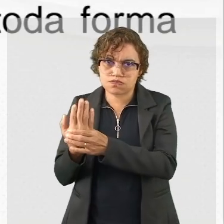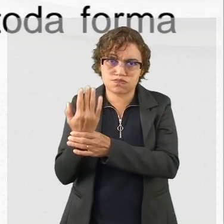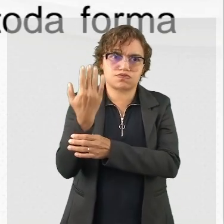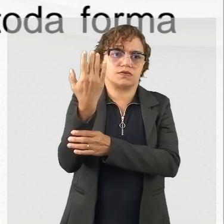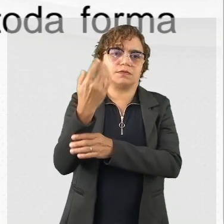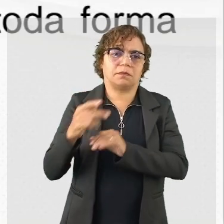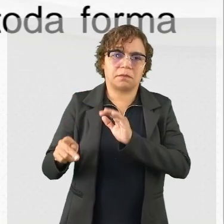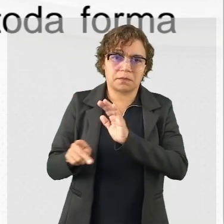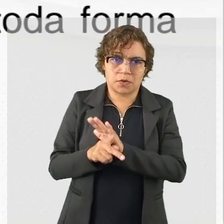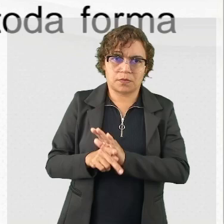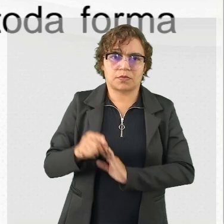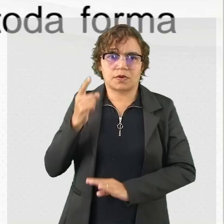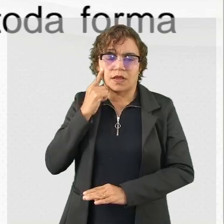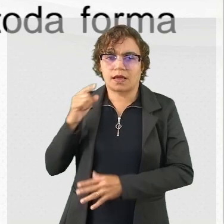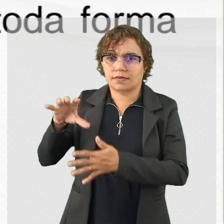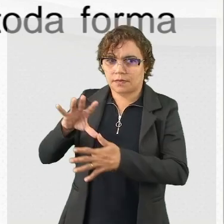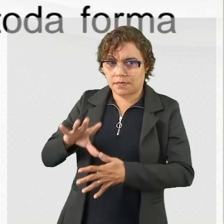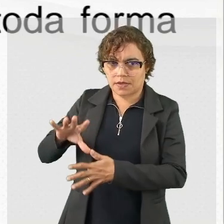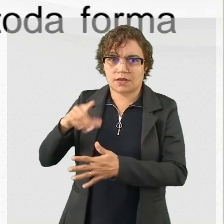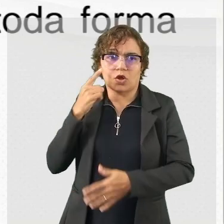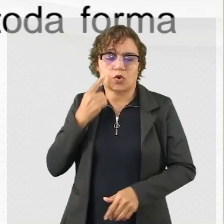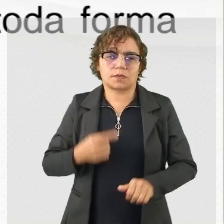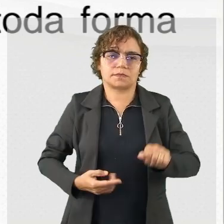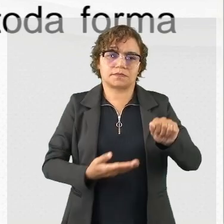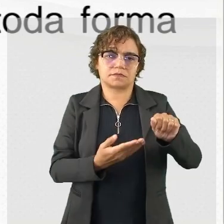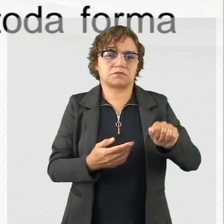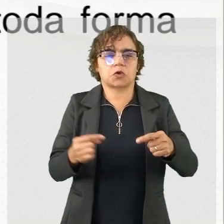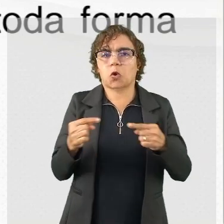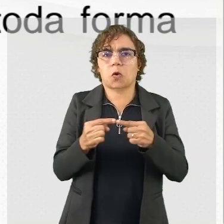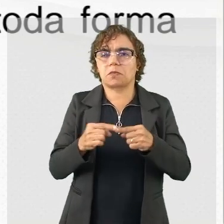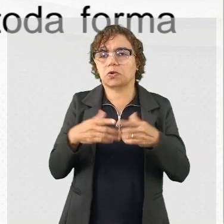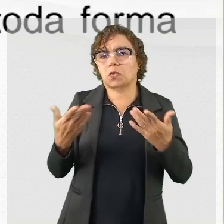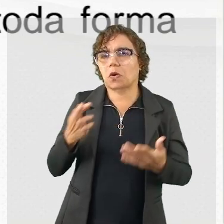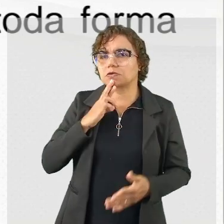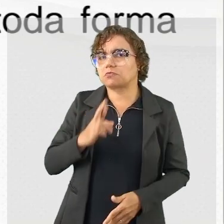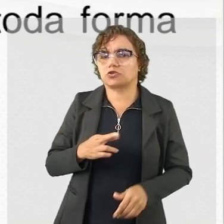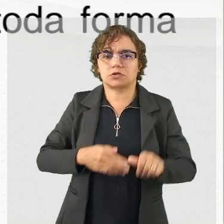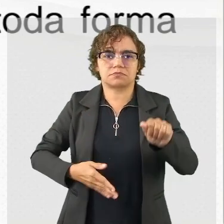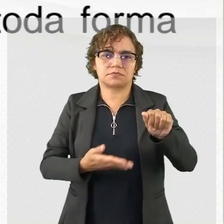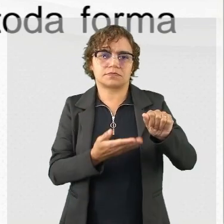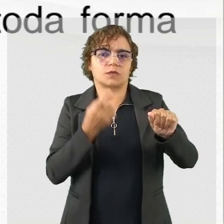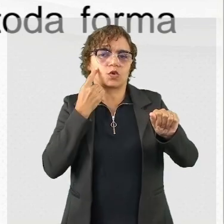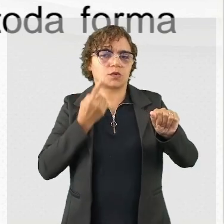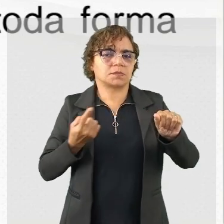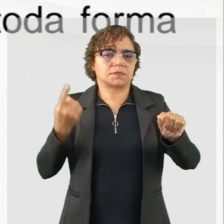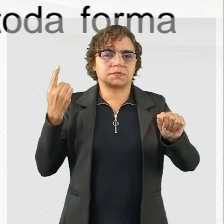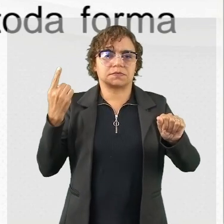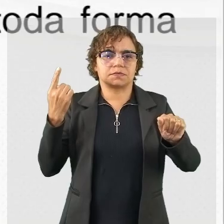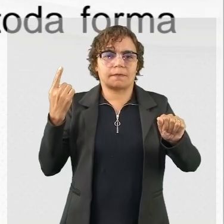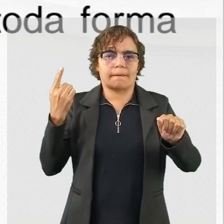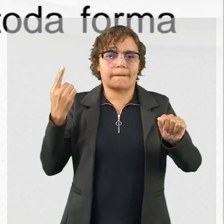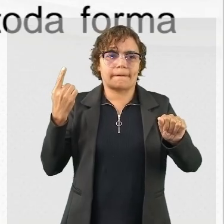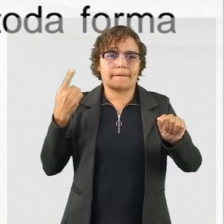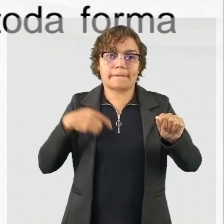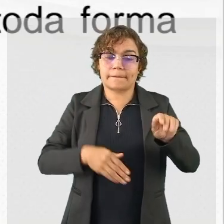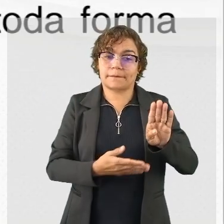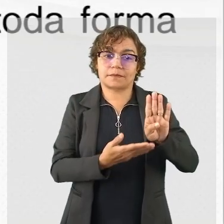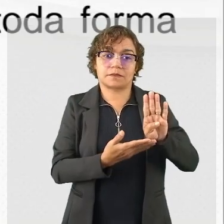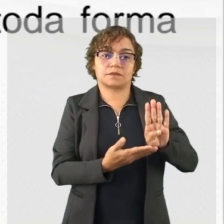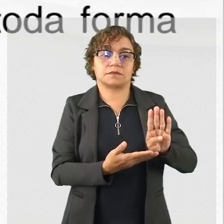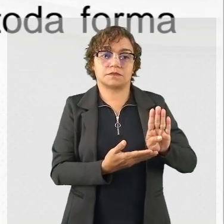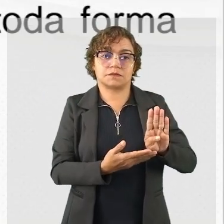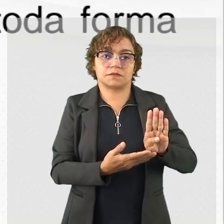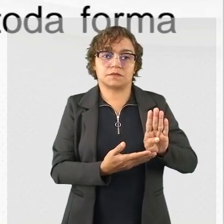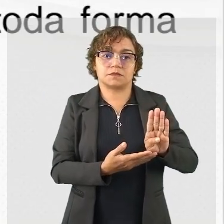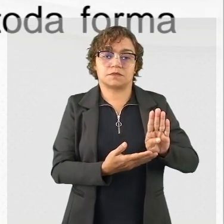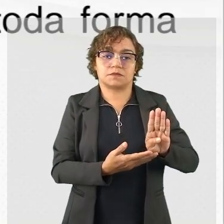Atlântico, com a aplicação de modelos econômicos idênticos nas colônias ibéricas da América e da costa africana. A letra B, uma estratégia